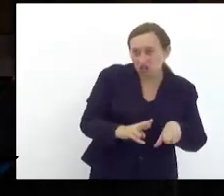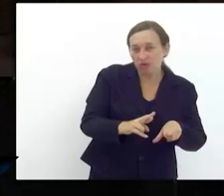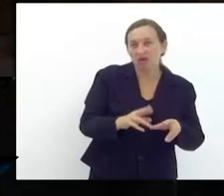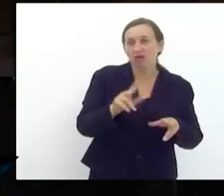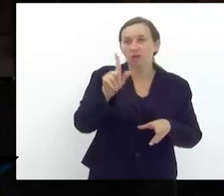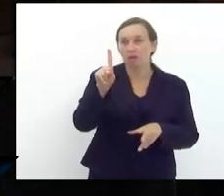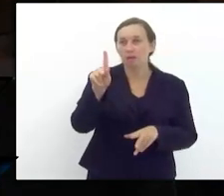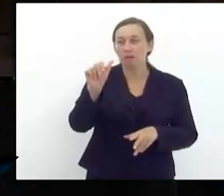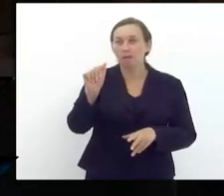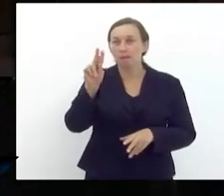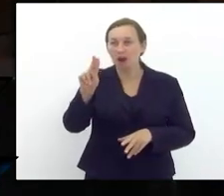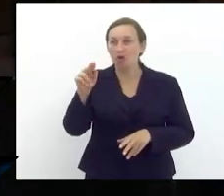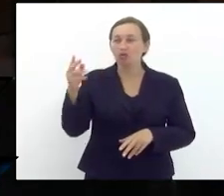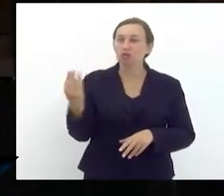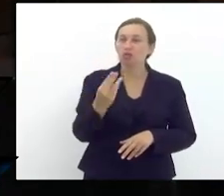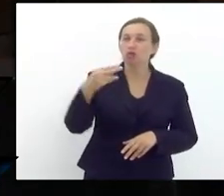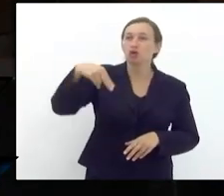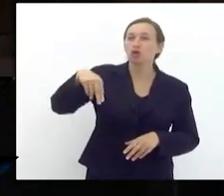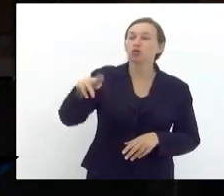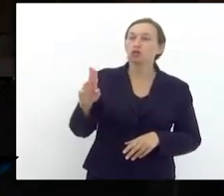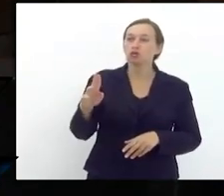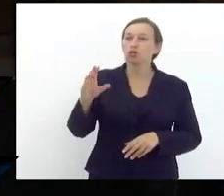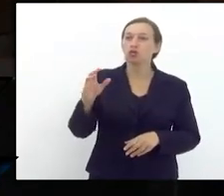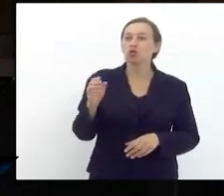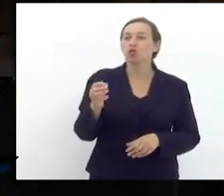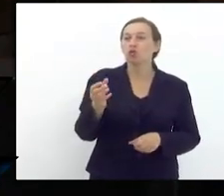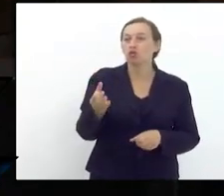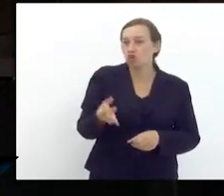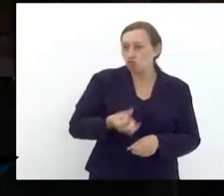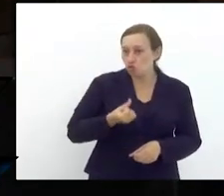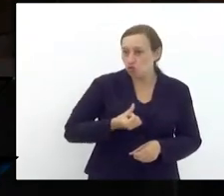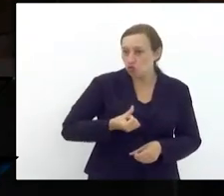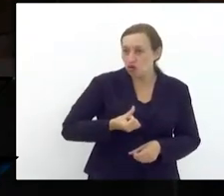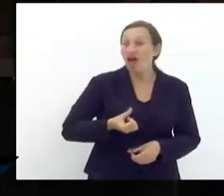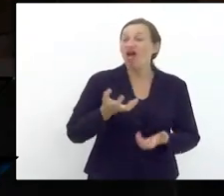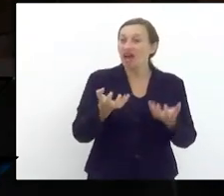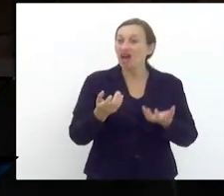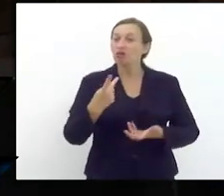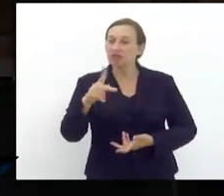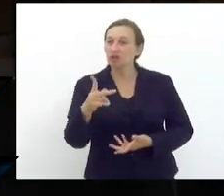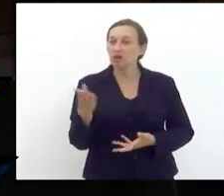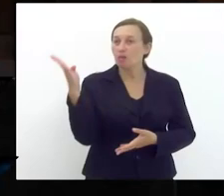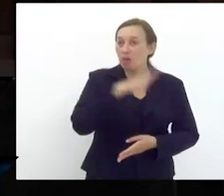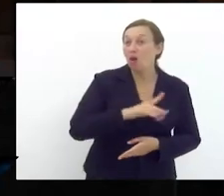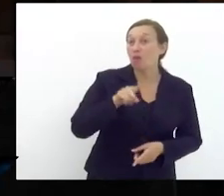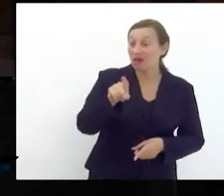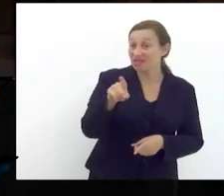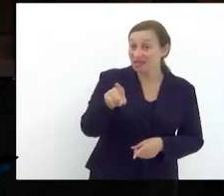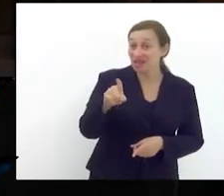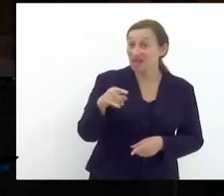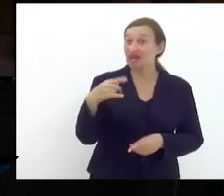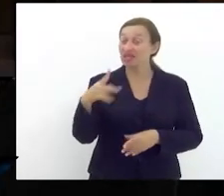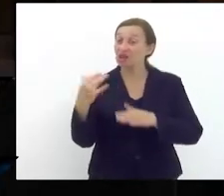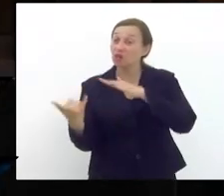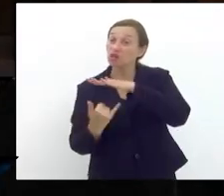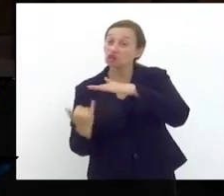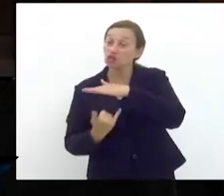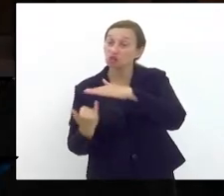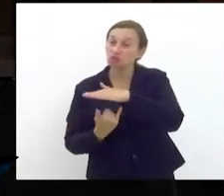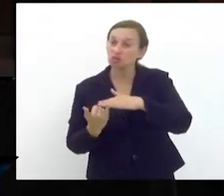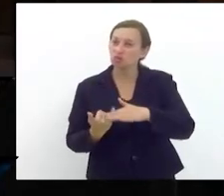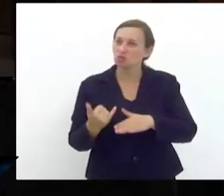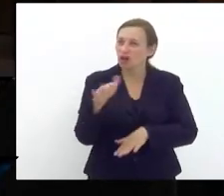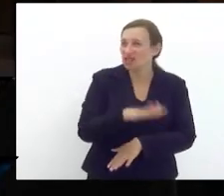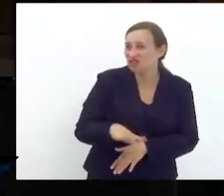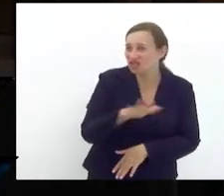cu que são babaca mesmo que querem teu mal mas aqui ó isso aqui tá tua fortaleza tem um instituto aquela molecada